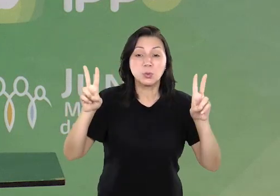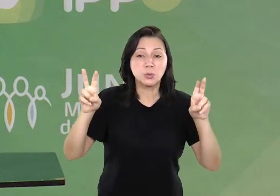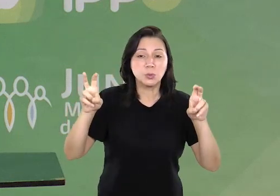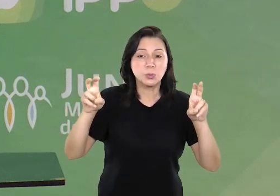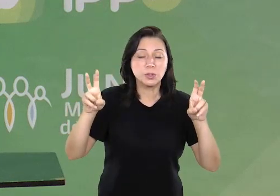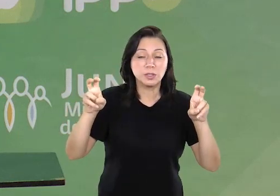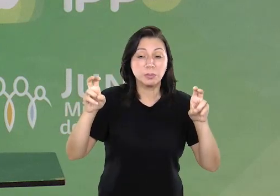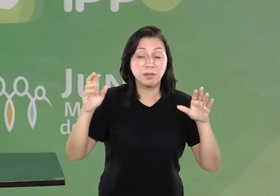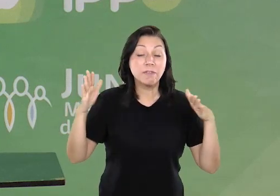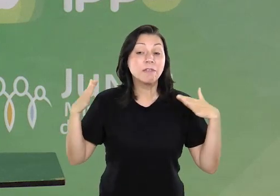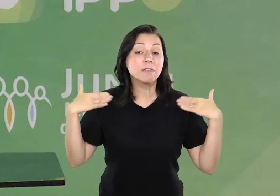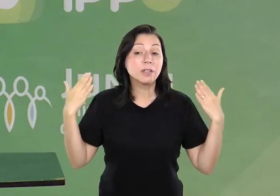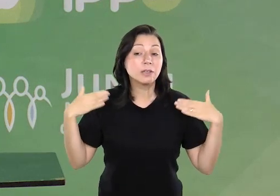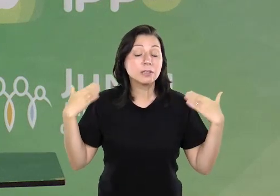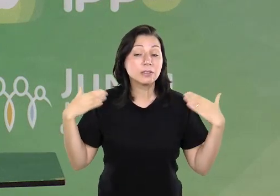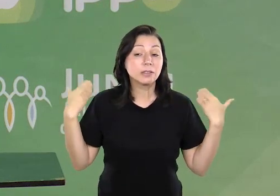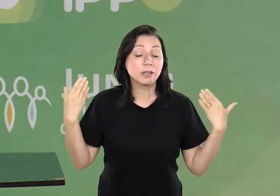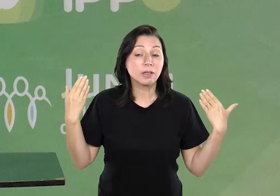a felicidade